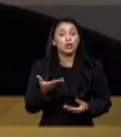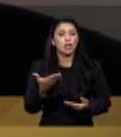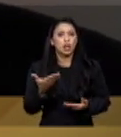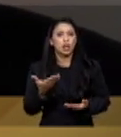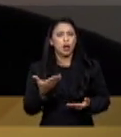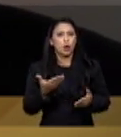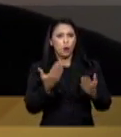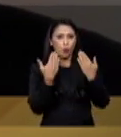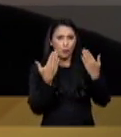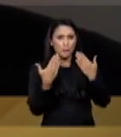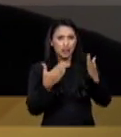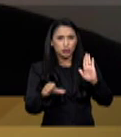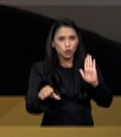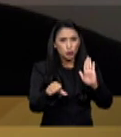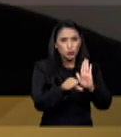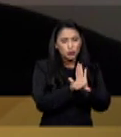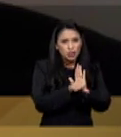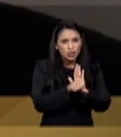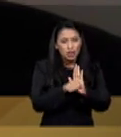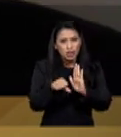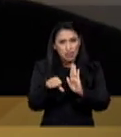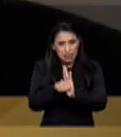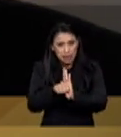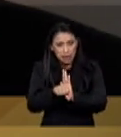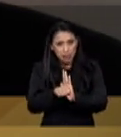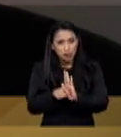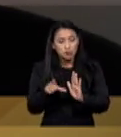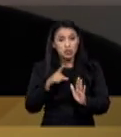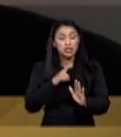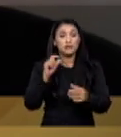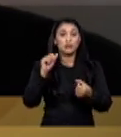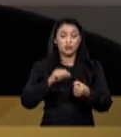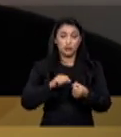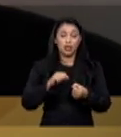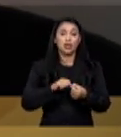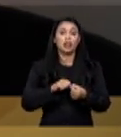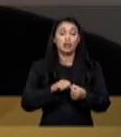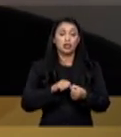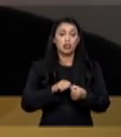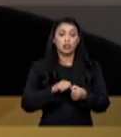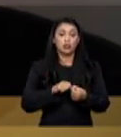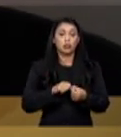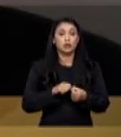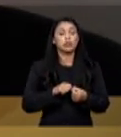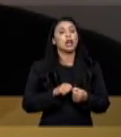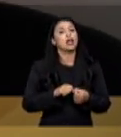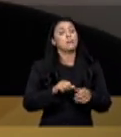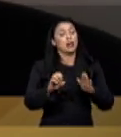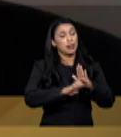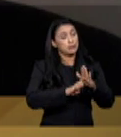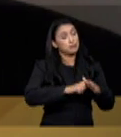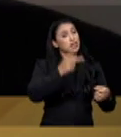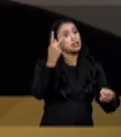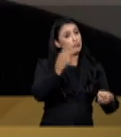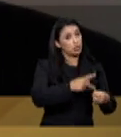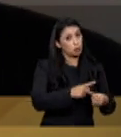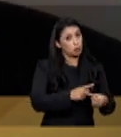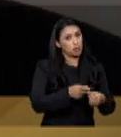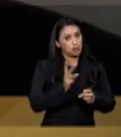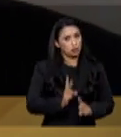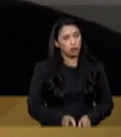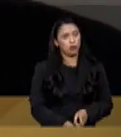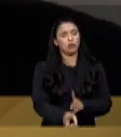aos crimes direta e exclusivamente praticados em detrimento da Petrobras. E